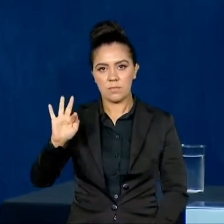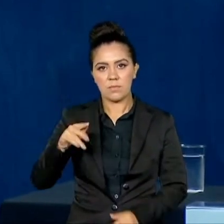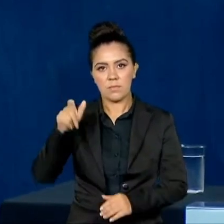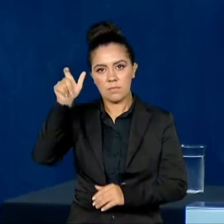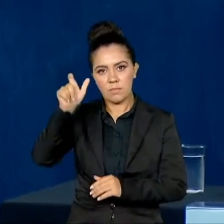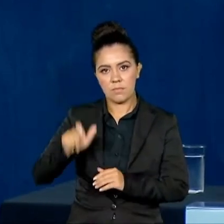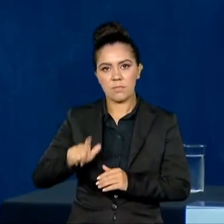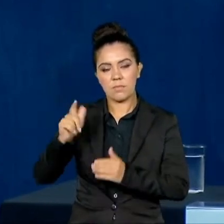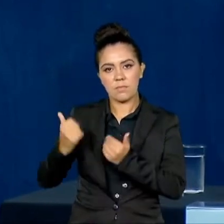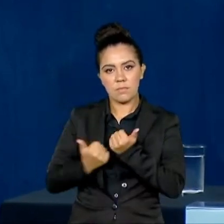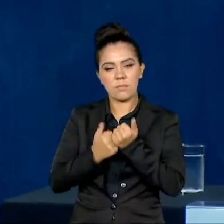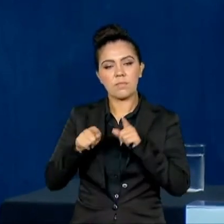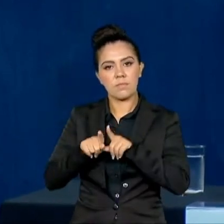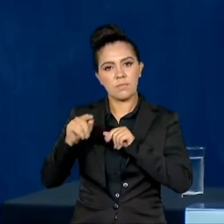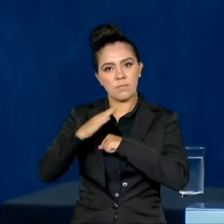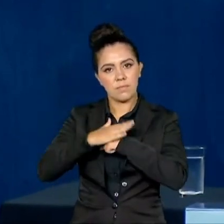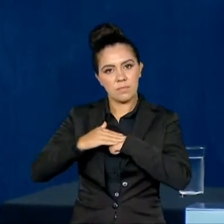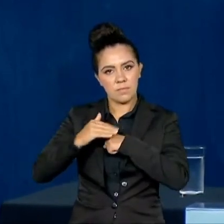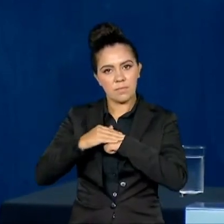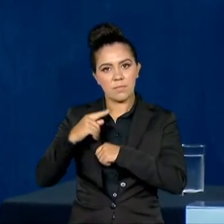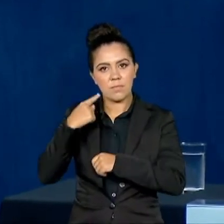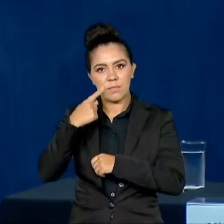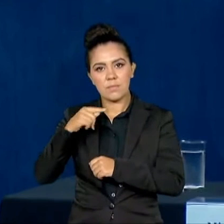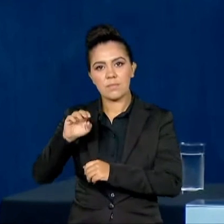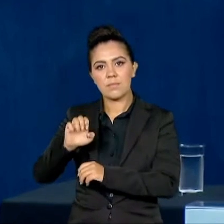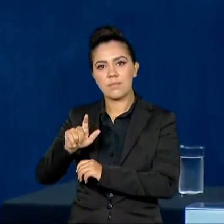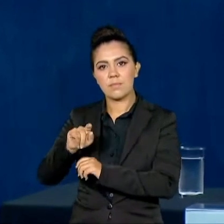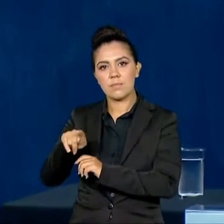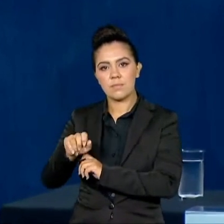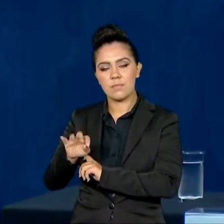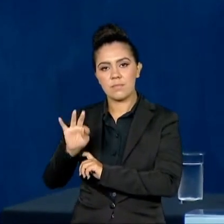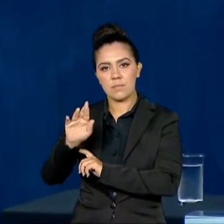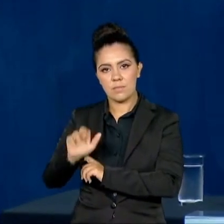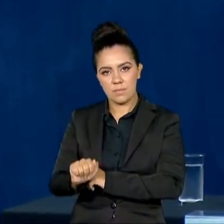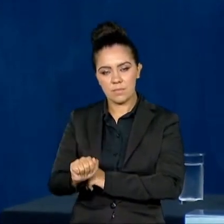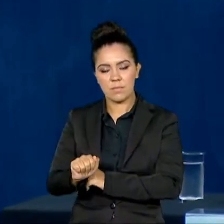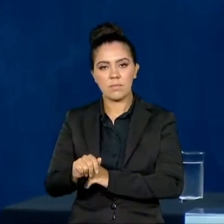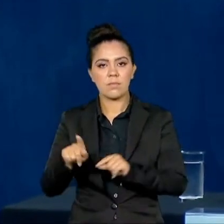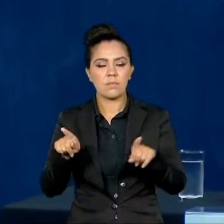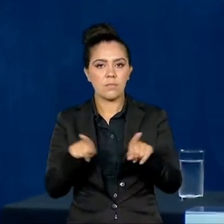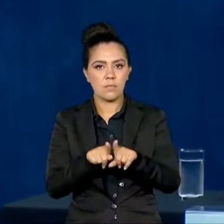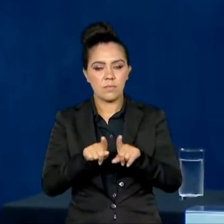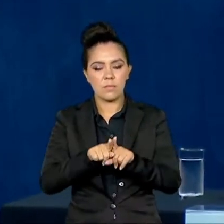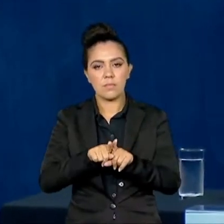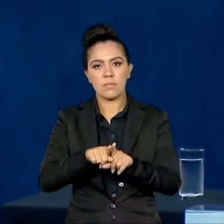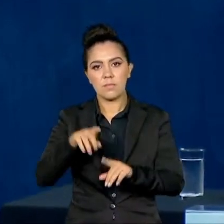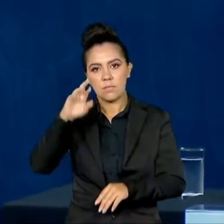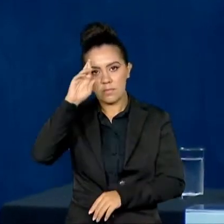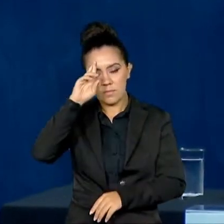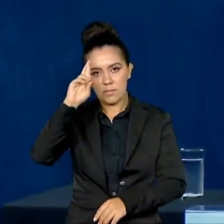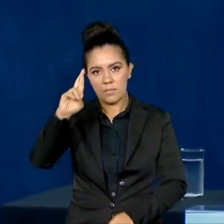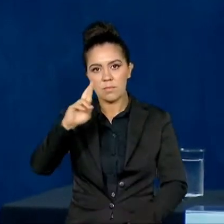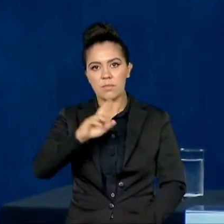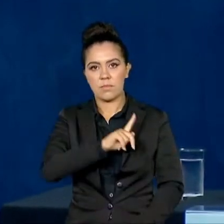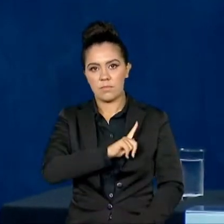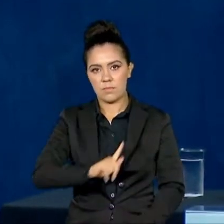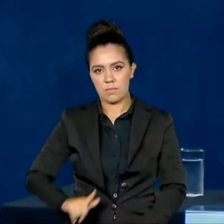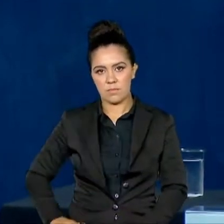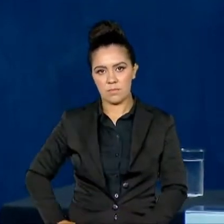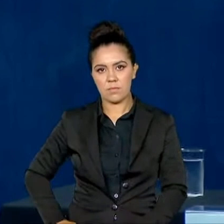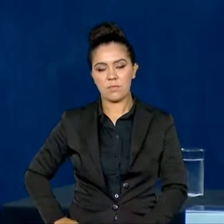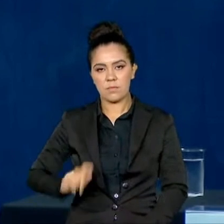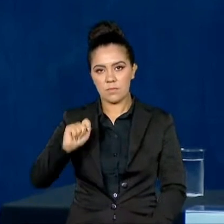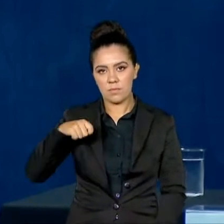imediata, minha querida doutora Eliseta Ramos, excelentíssimo senhor governador do Distrito